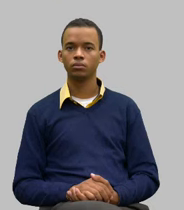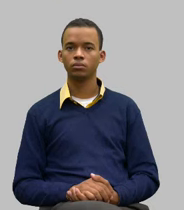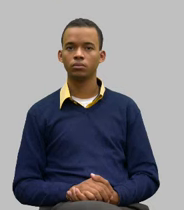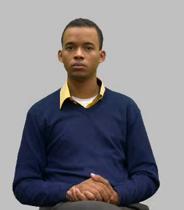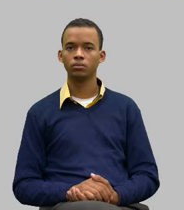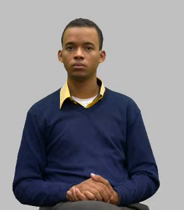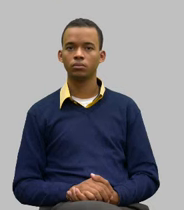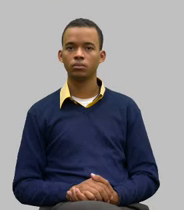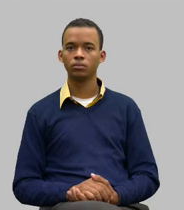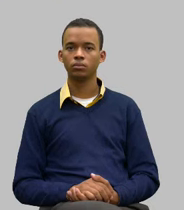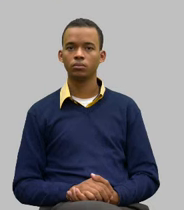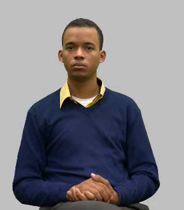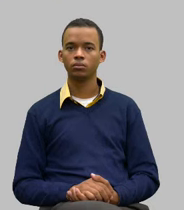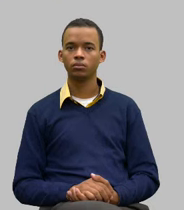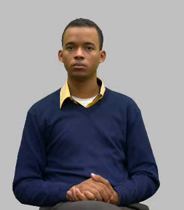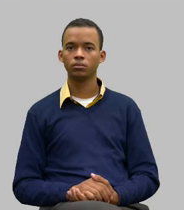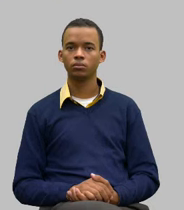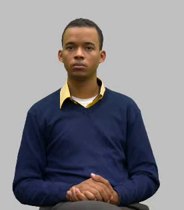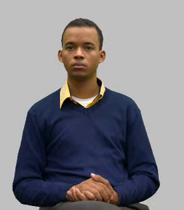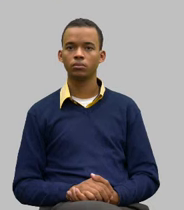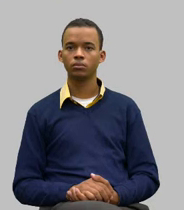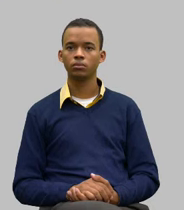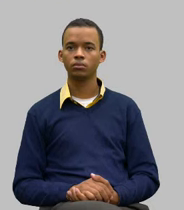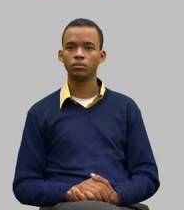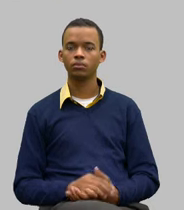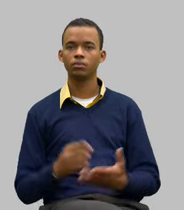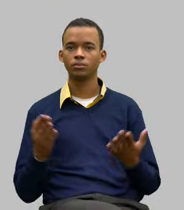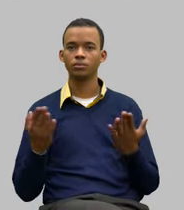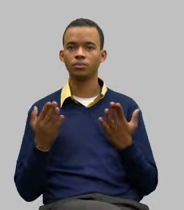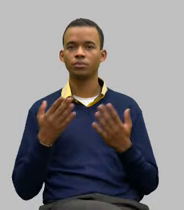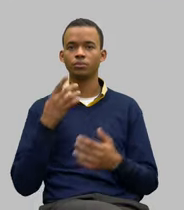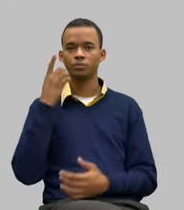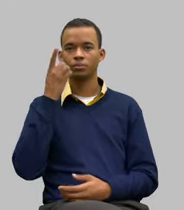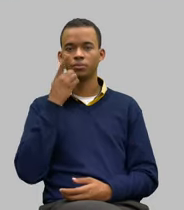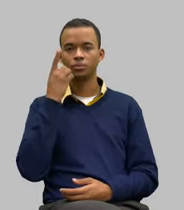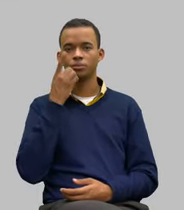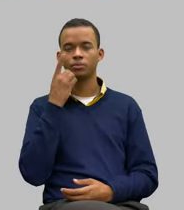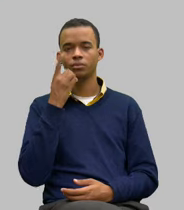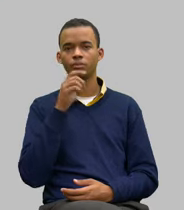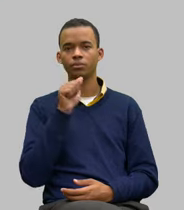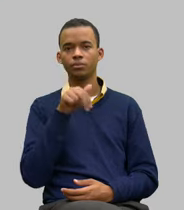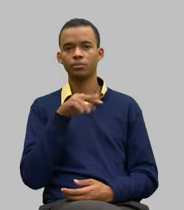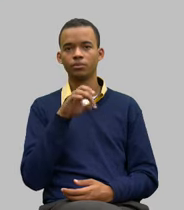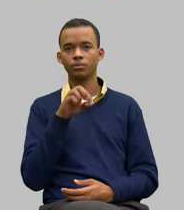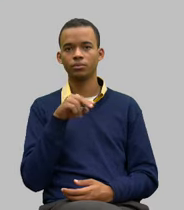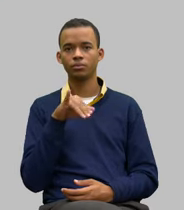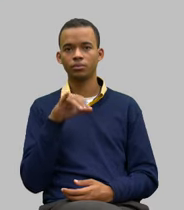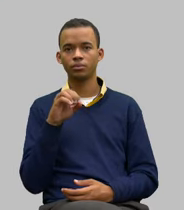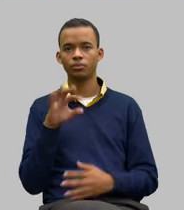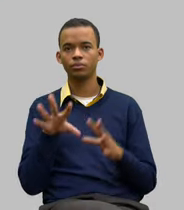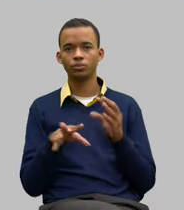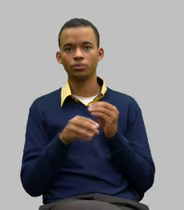passar tá eu passo a palavra ao Deputado Antônio Carlos Arantes enquanto providencia o Eu Só Queria fazer mais uma manifestação